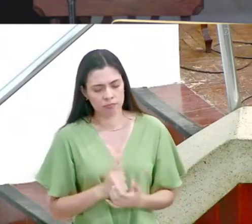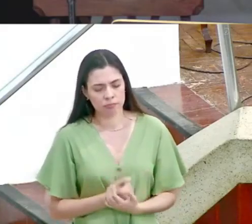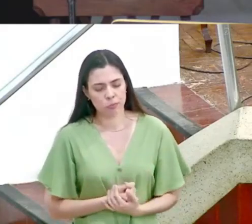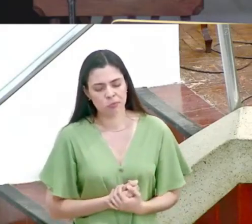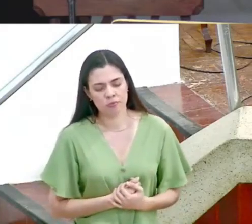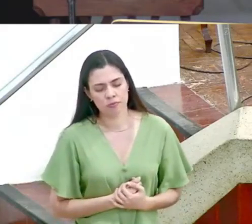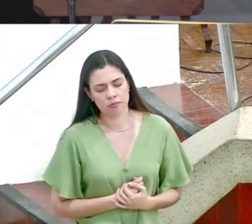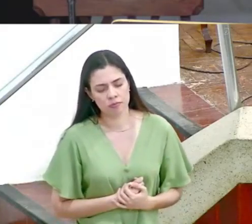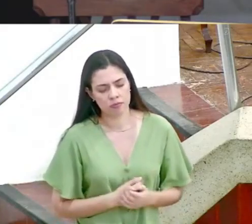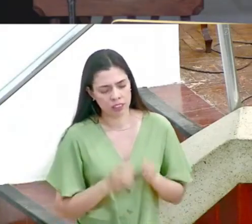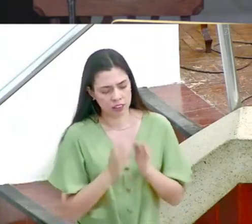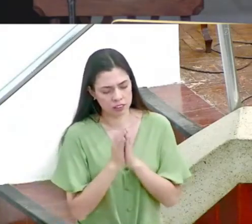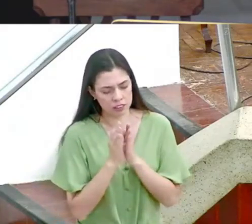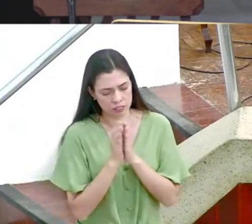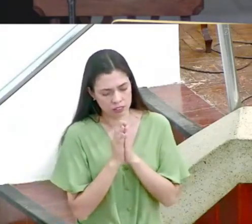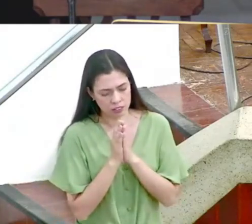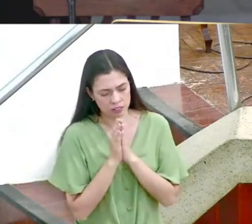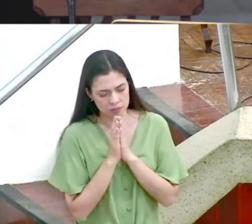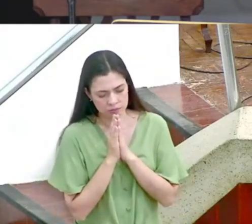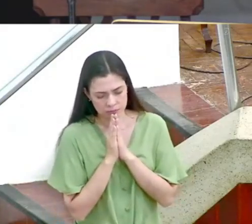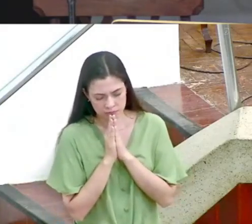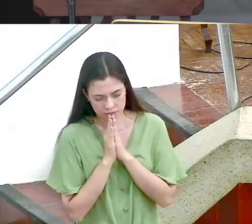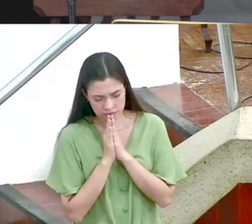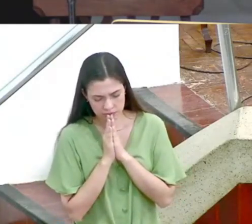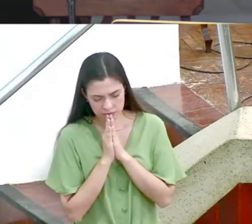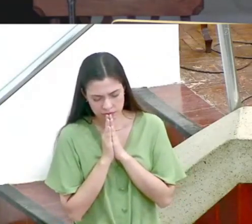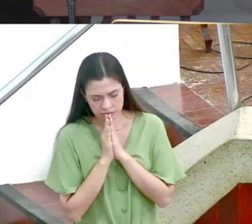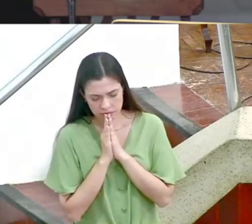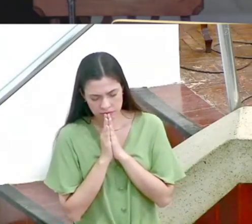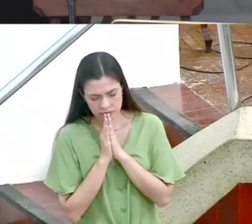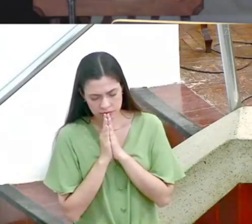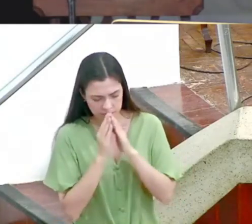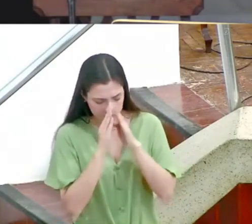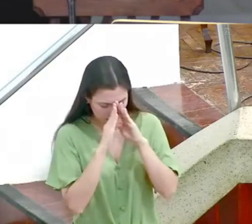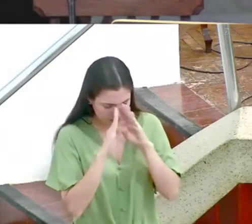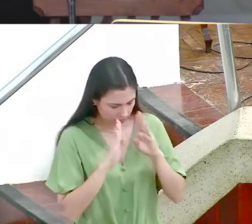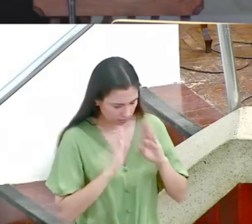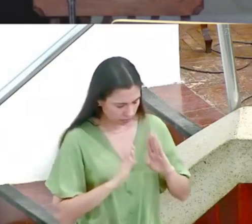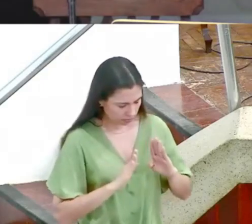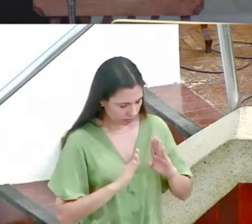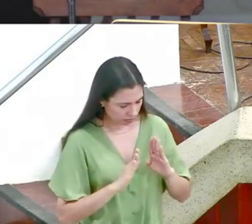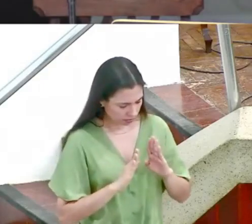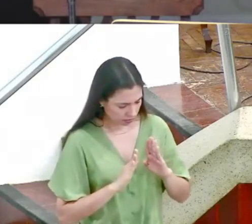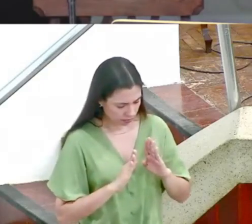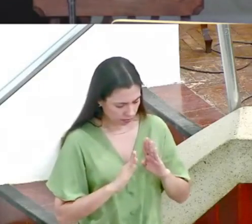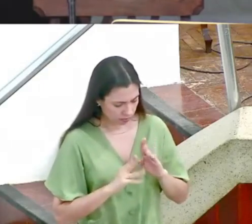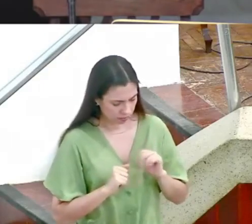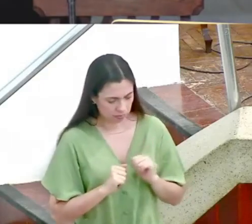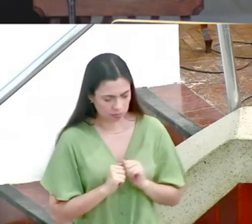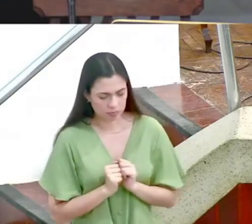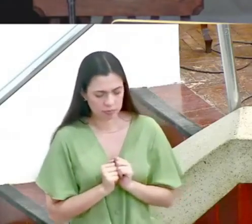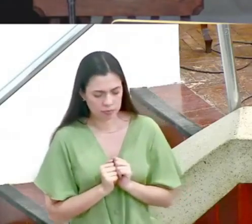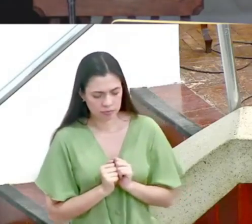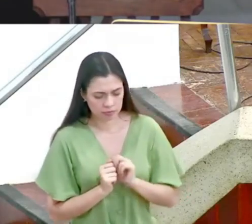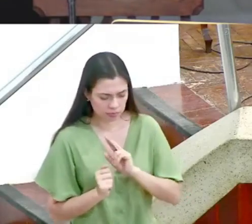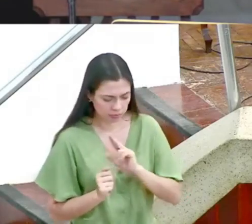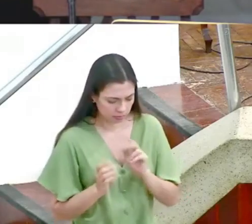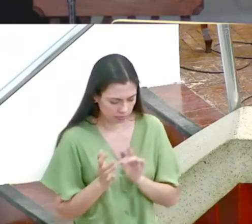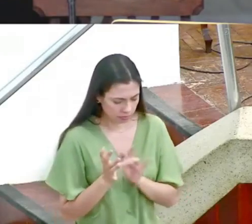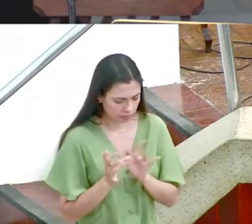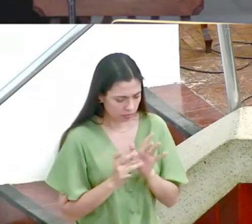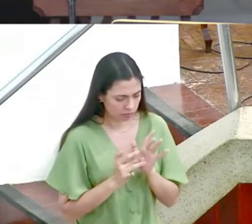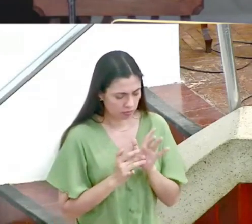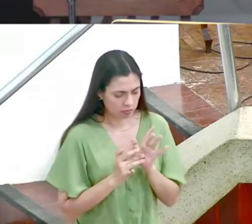gloriosa a nossa oração essa a nossa humilde oração e nós a fazemos no nome de